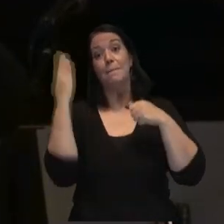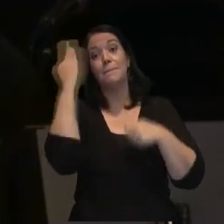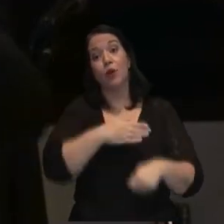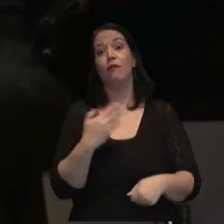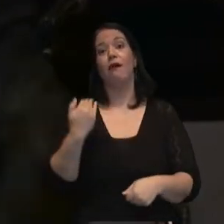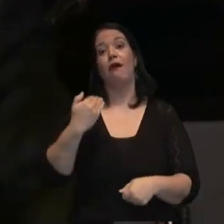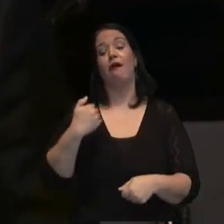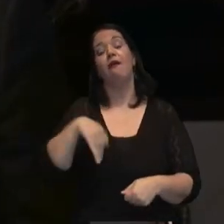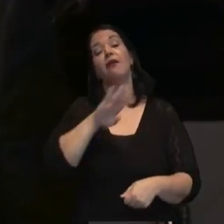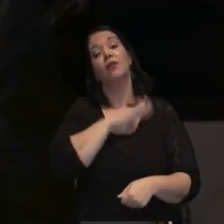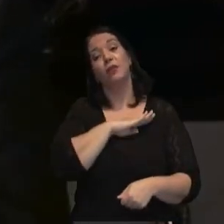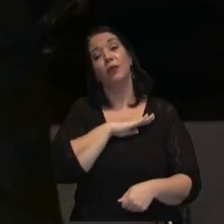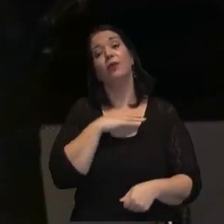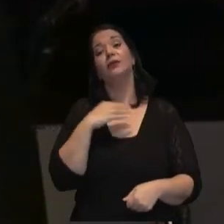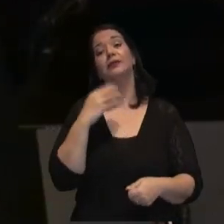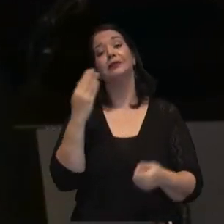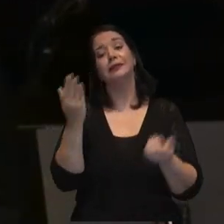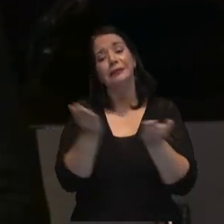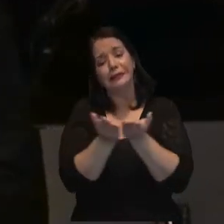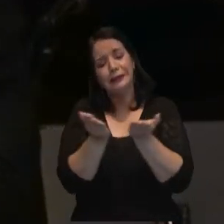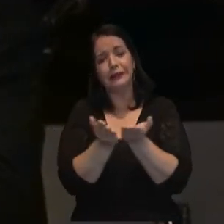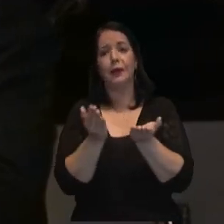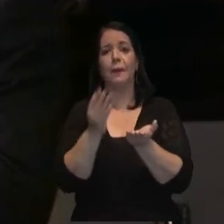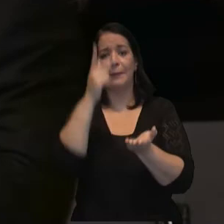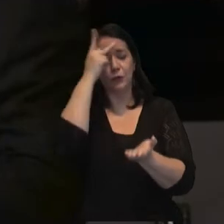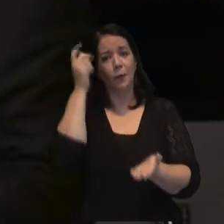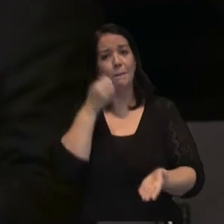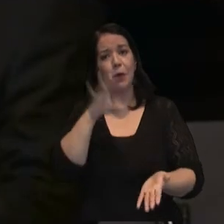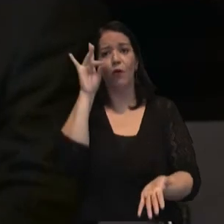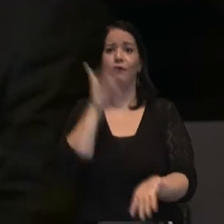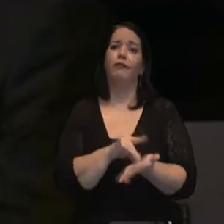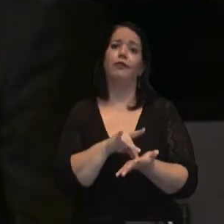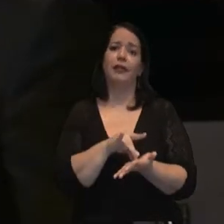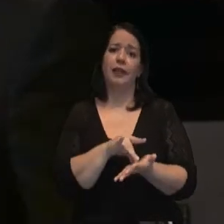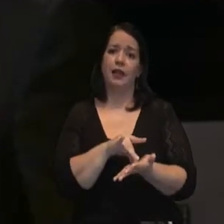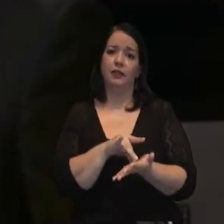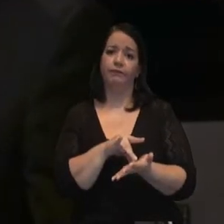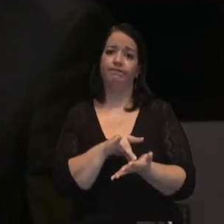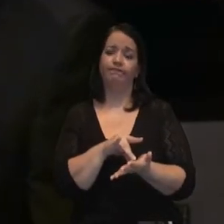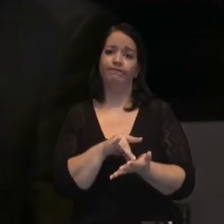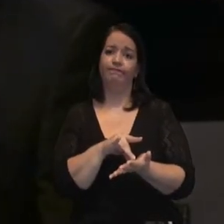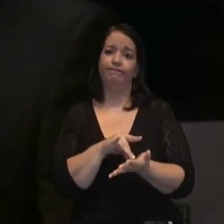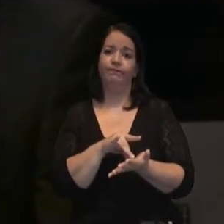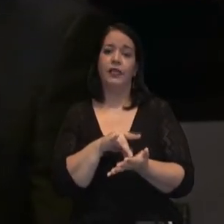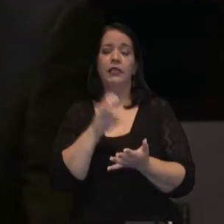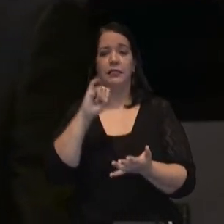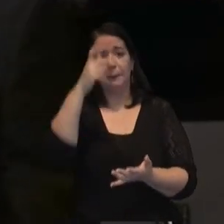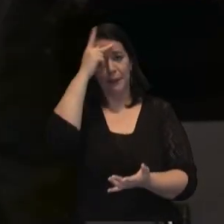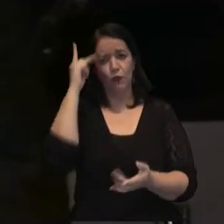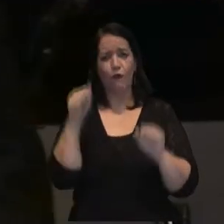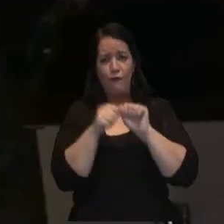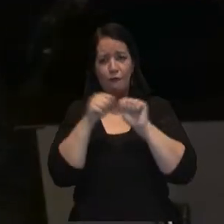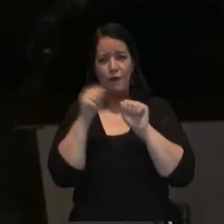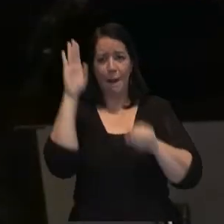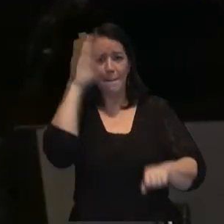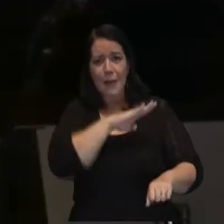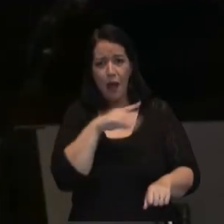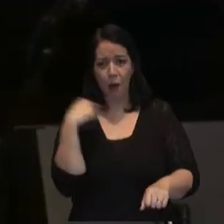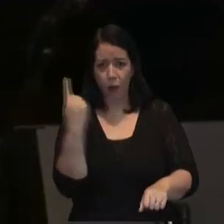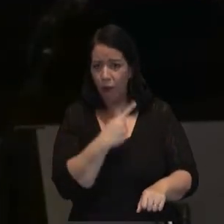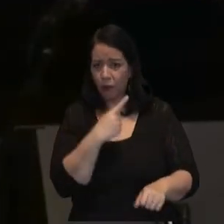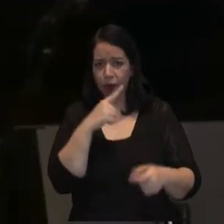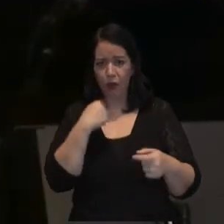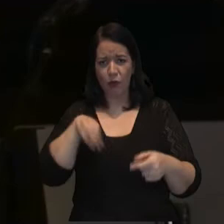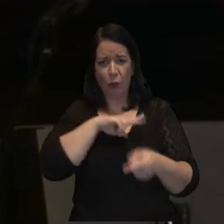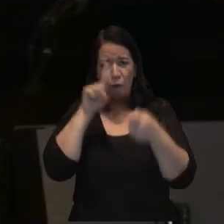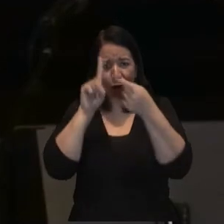Não paguem mal com mal, nem ofensa com ofensa, pelo contrário, paguem a ofensa com uma bênção, porque quando